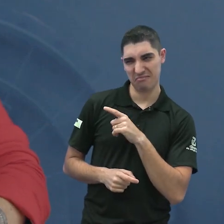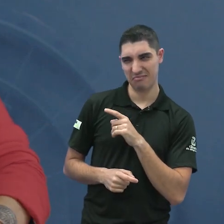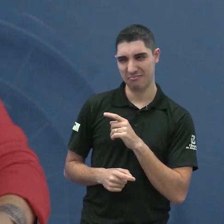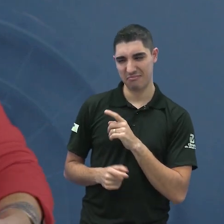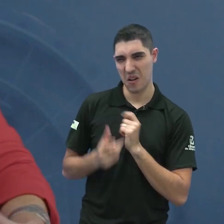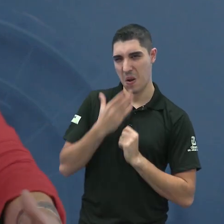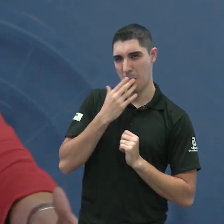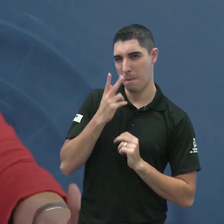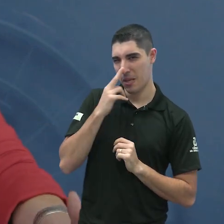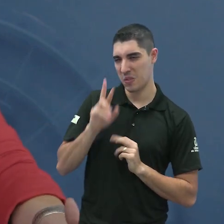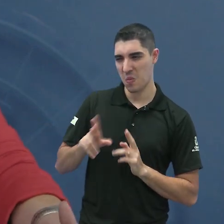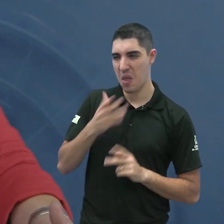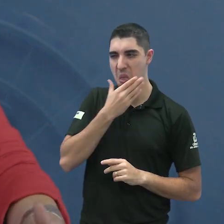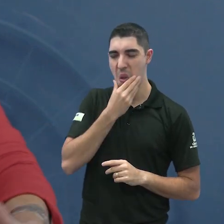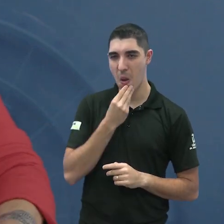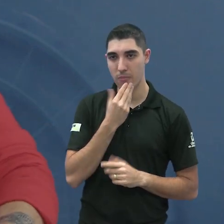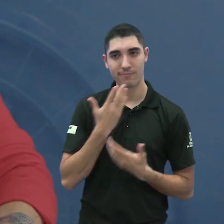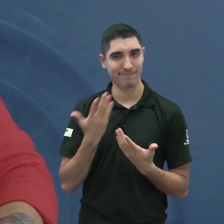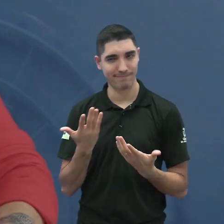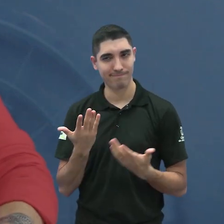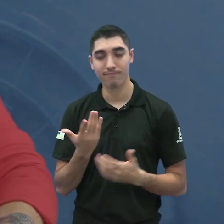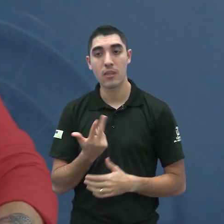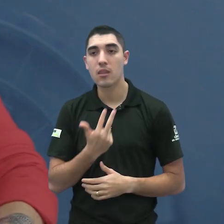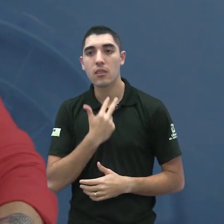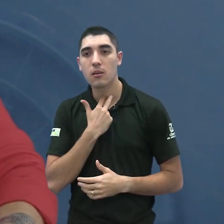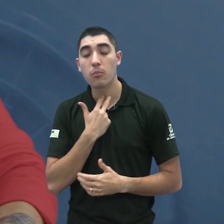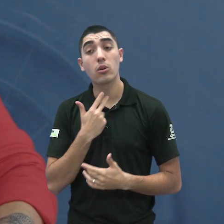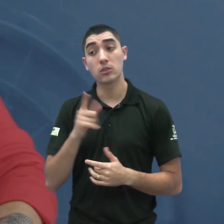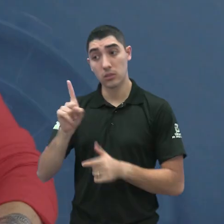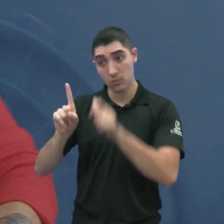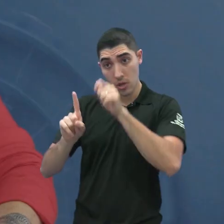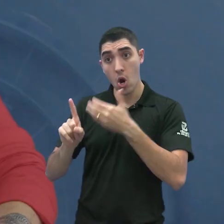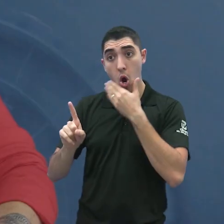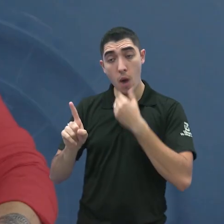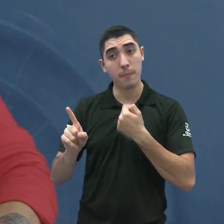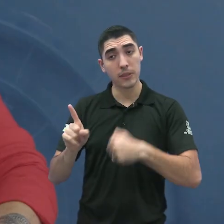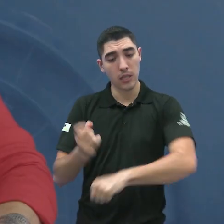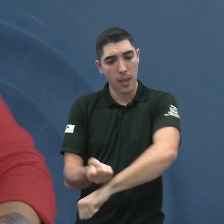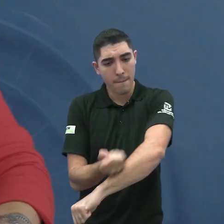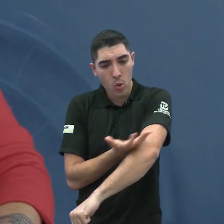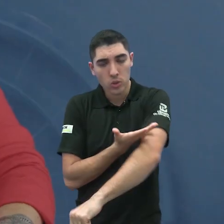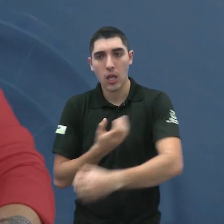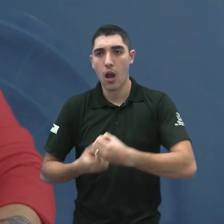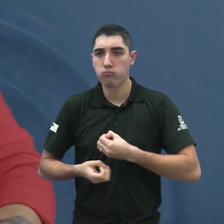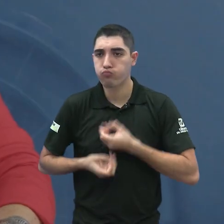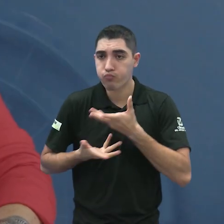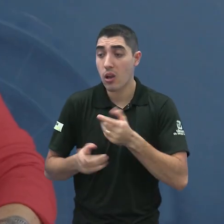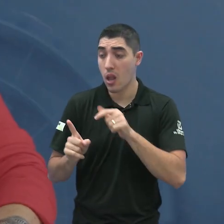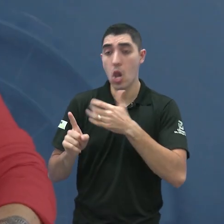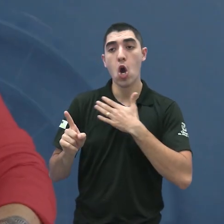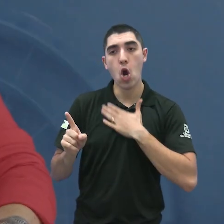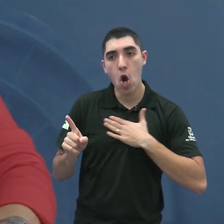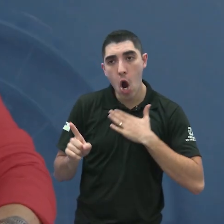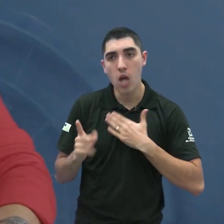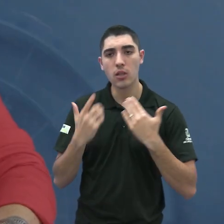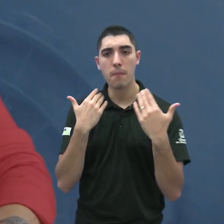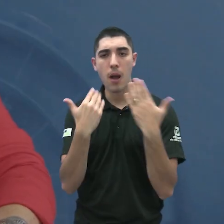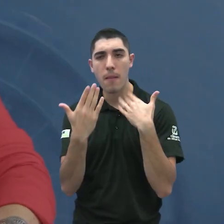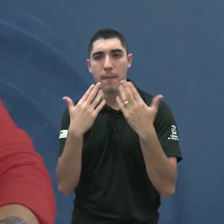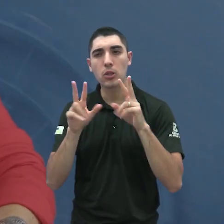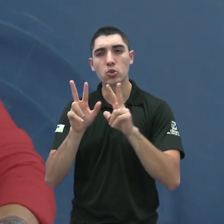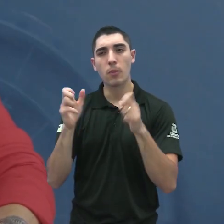acuados. Os que conseguem falar sobre as emoções, gostam de conversar mais a fundo sobre